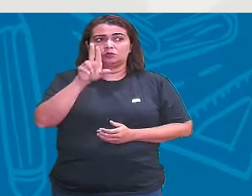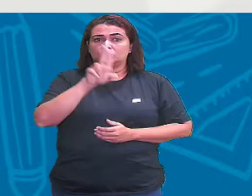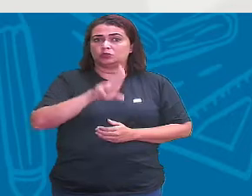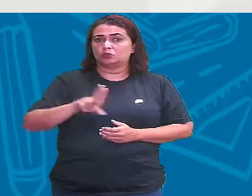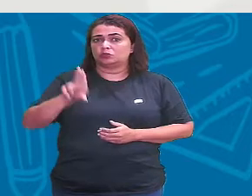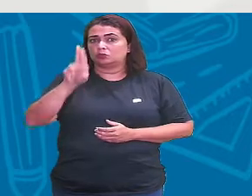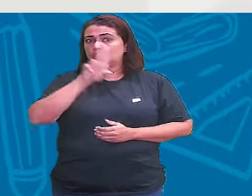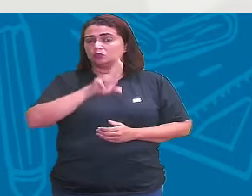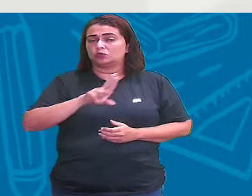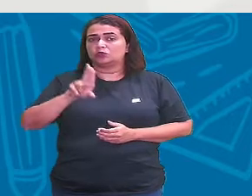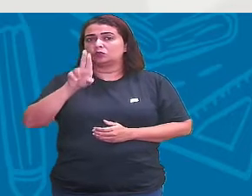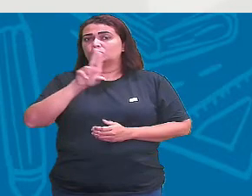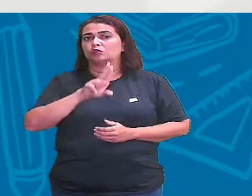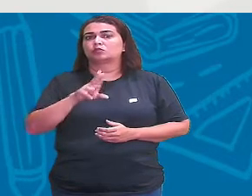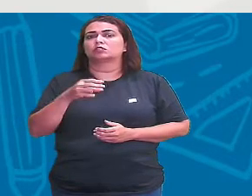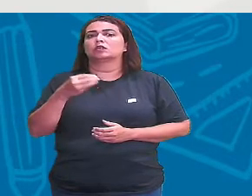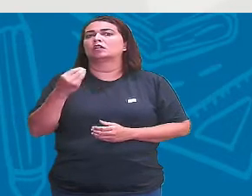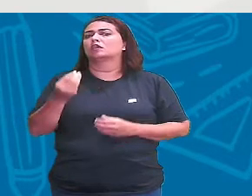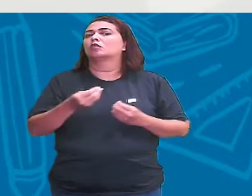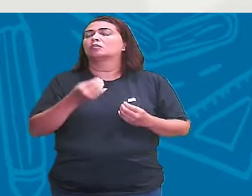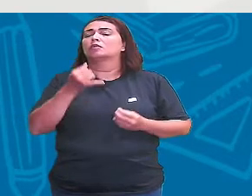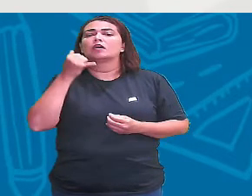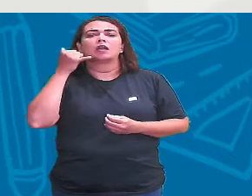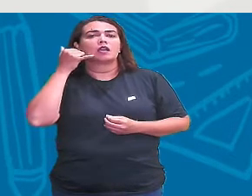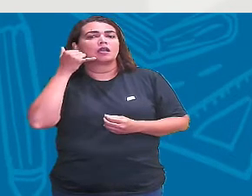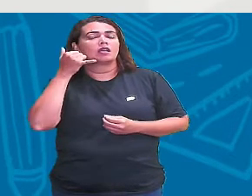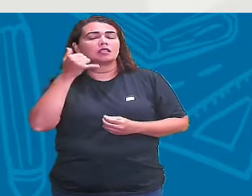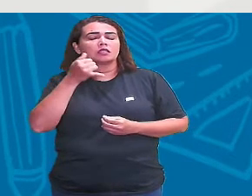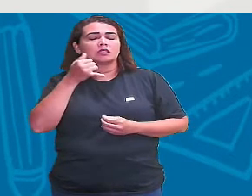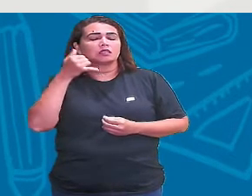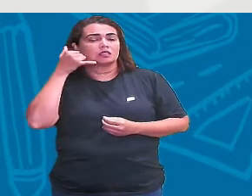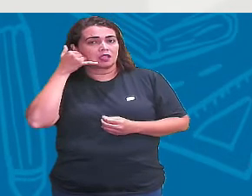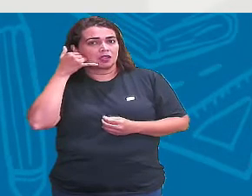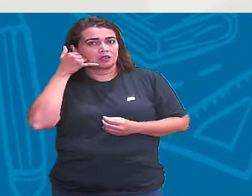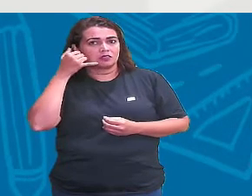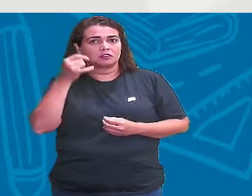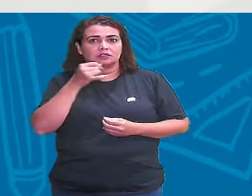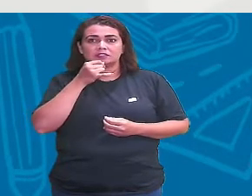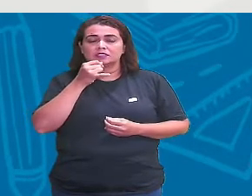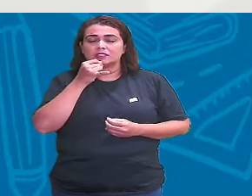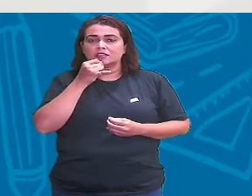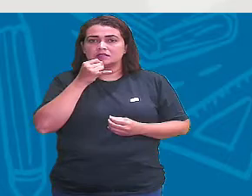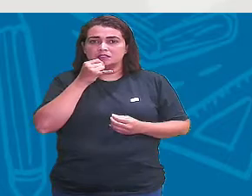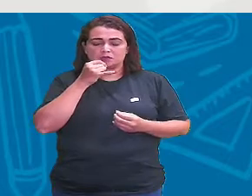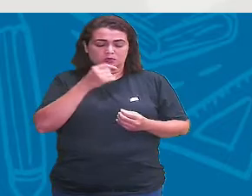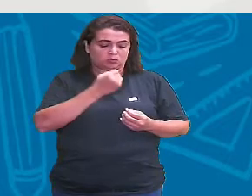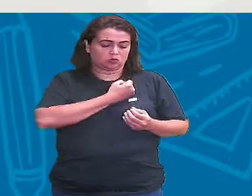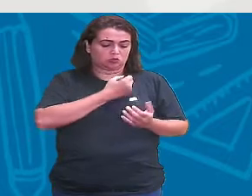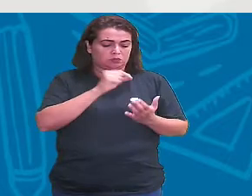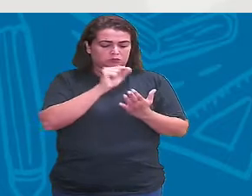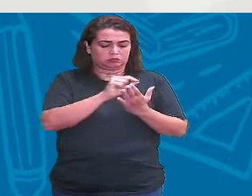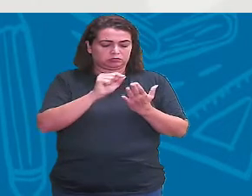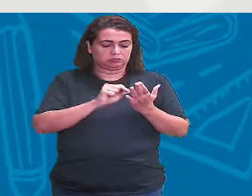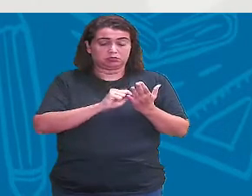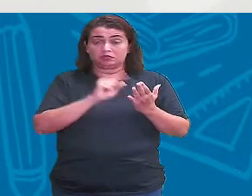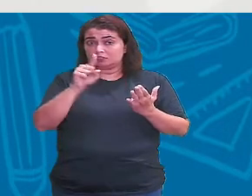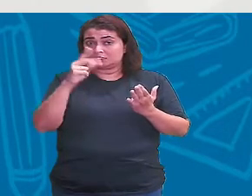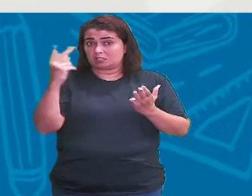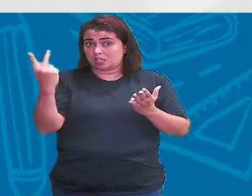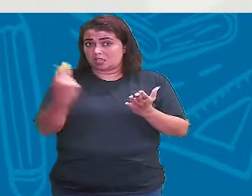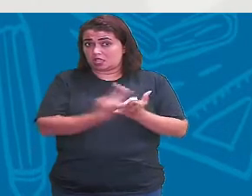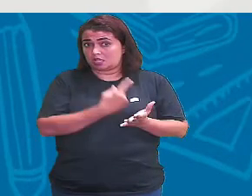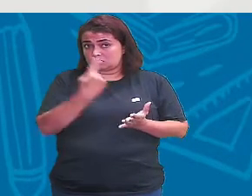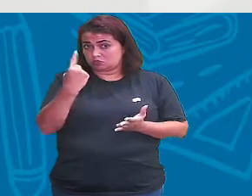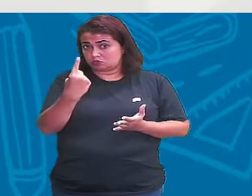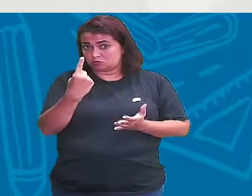um código, por exemplo, um telefone. O telefone é uma sequência de números que, se você errar um número, você liga